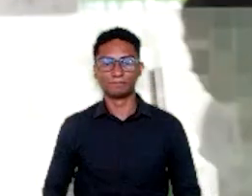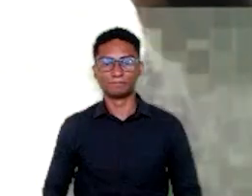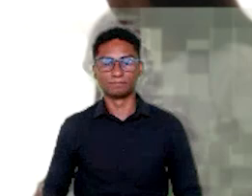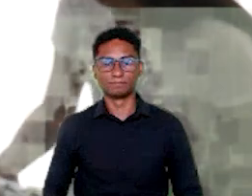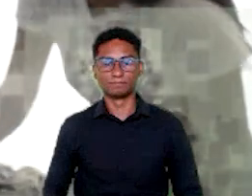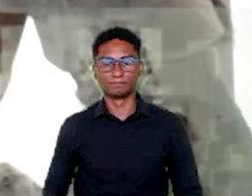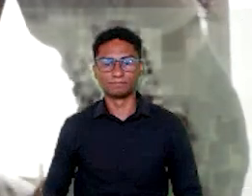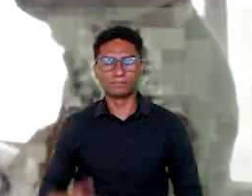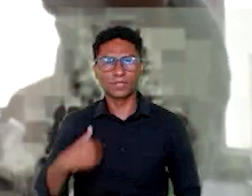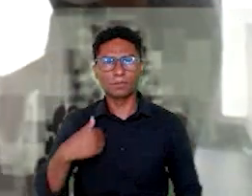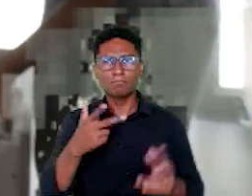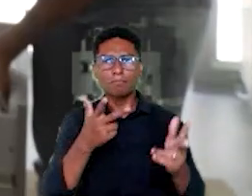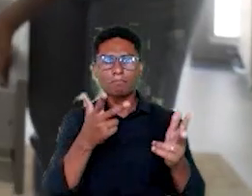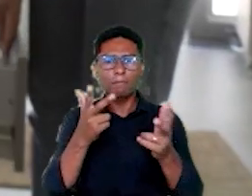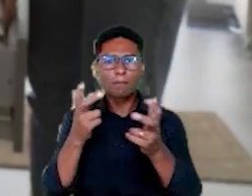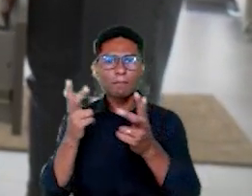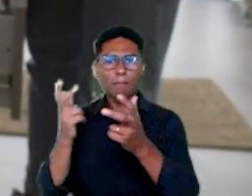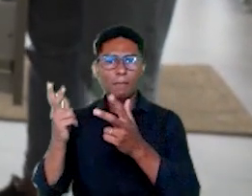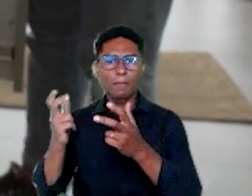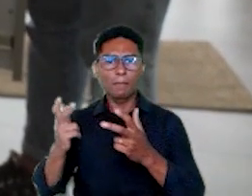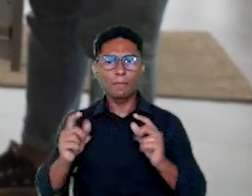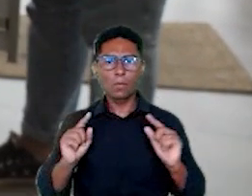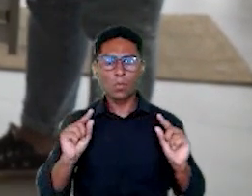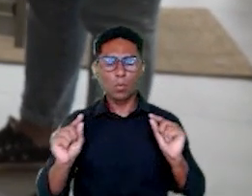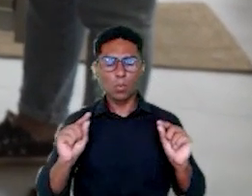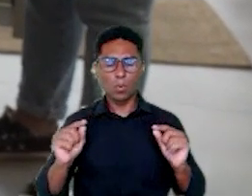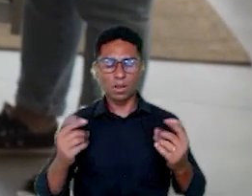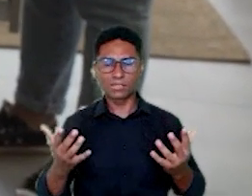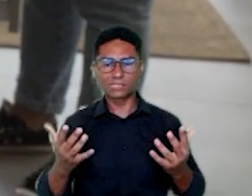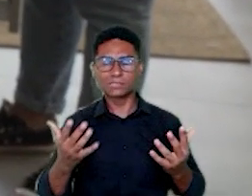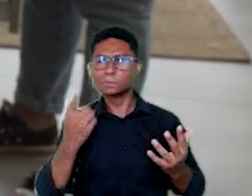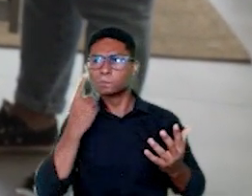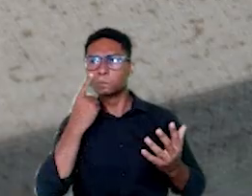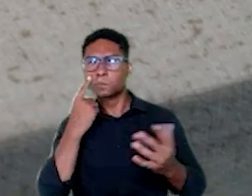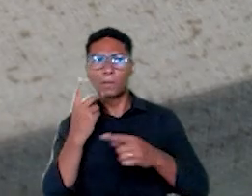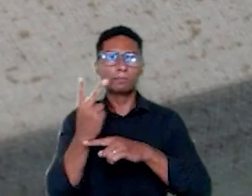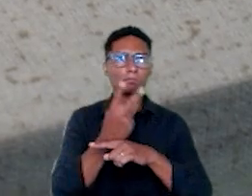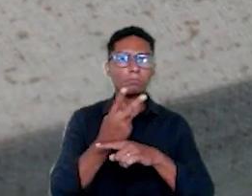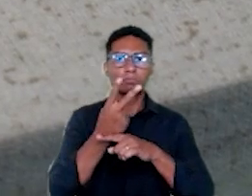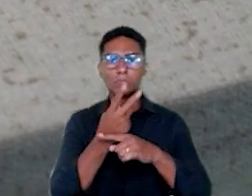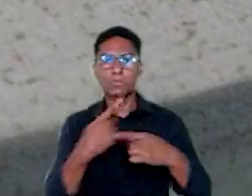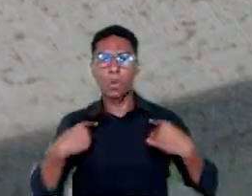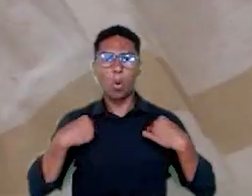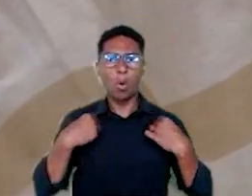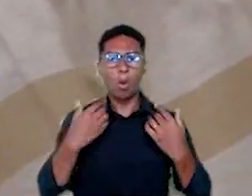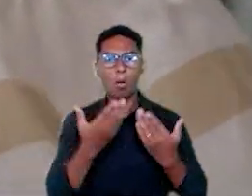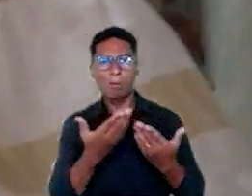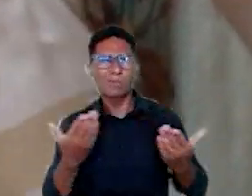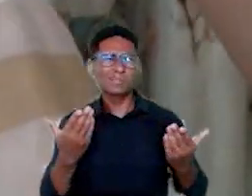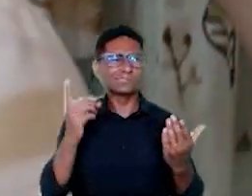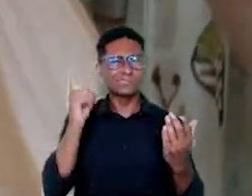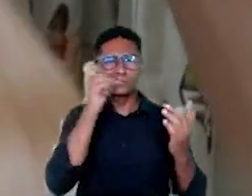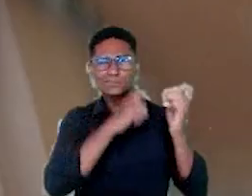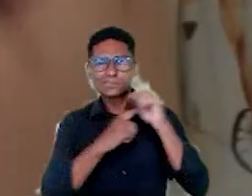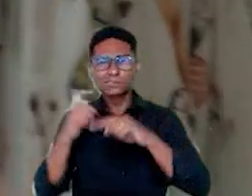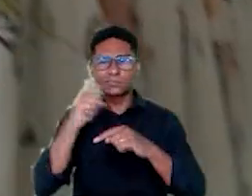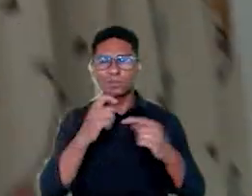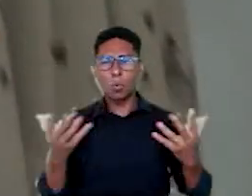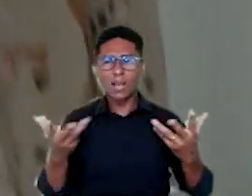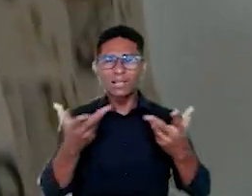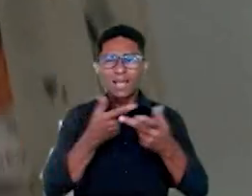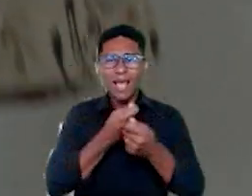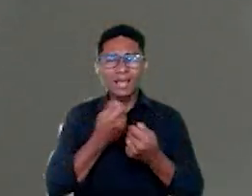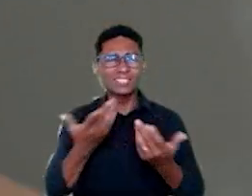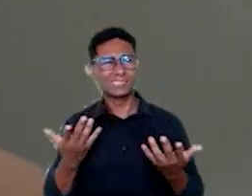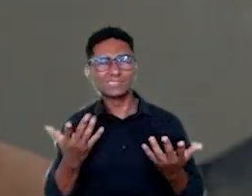Eu percebi uma carência muito grande quando procurava produtos diferenciados, de alta qualidade e que realmente tinha esse perfil